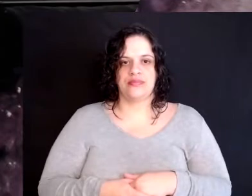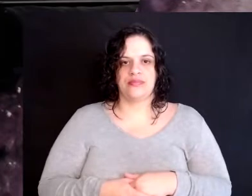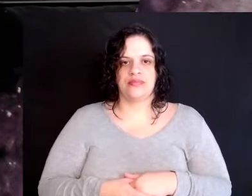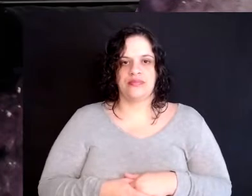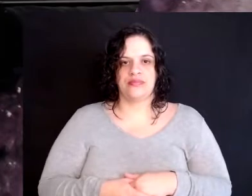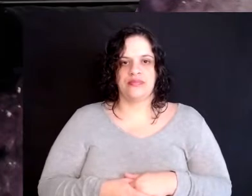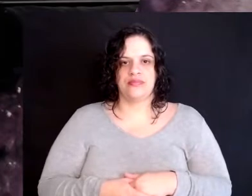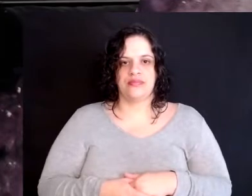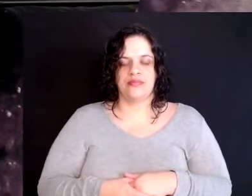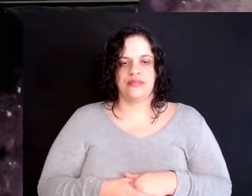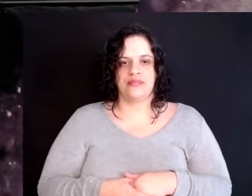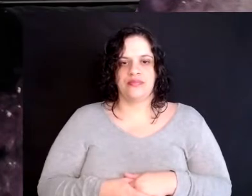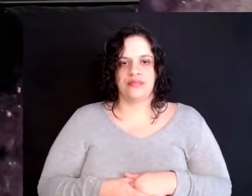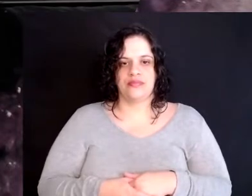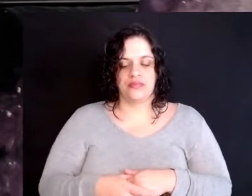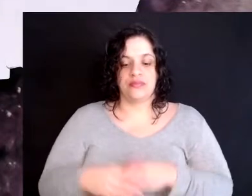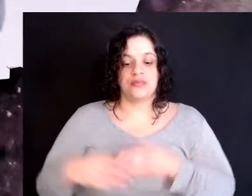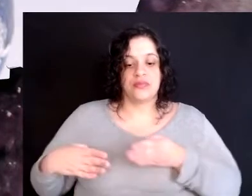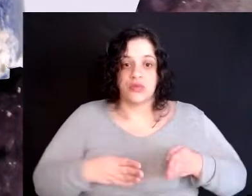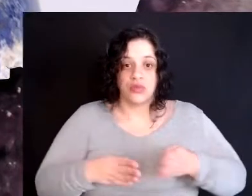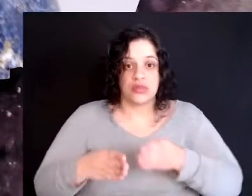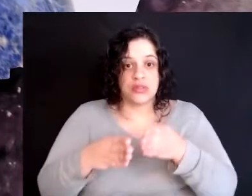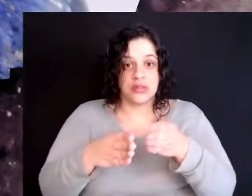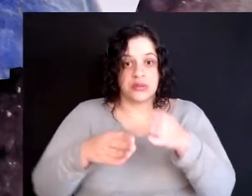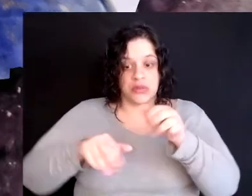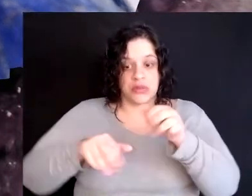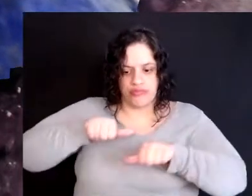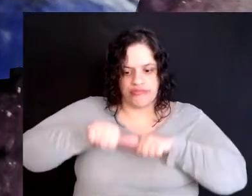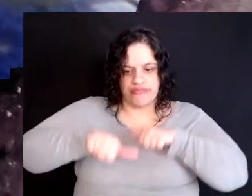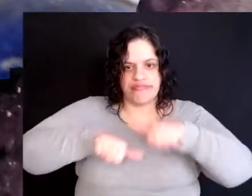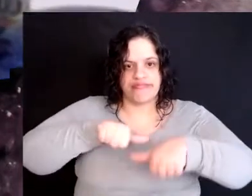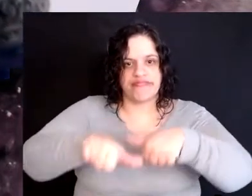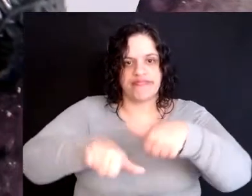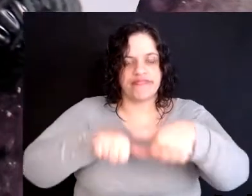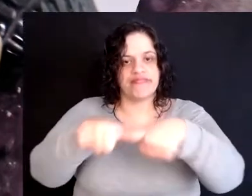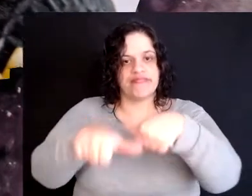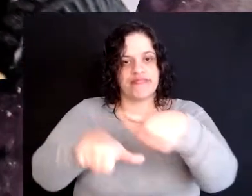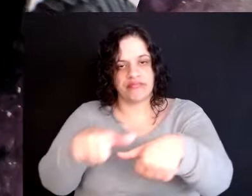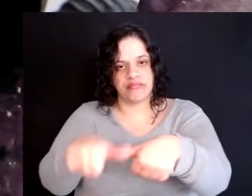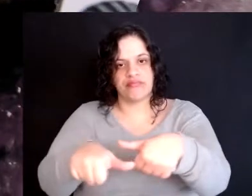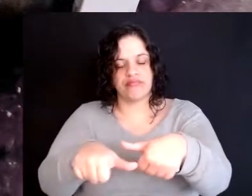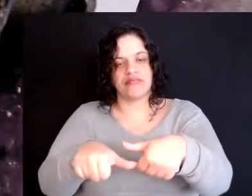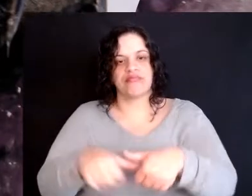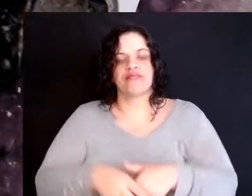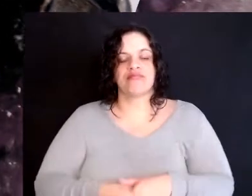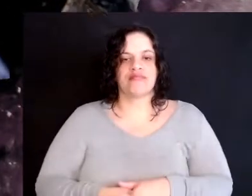Na jornada da transformação, não se pula passos.